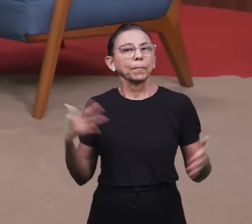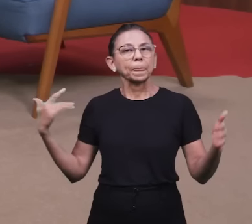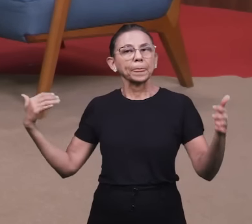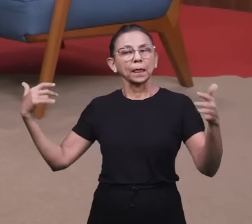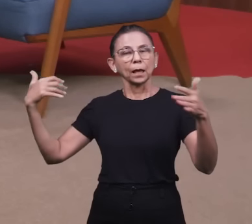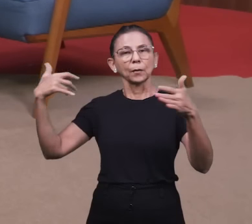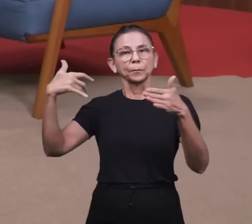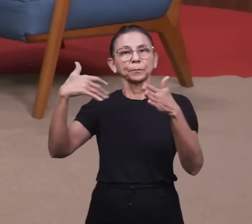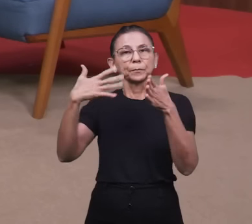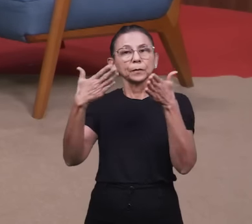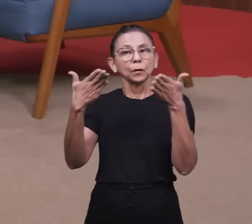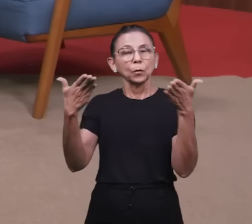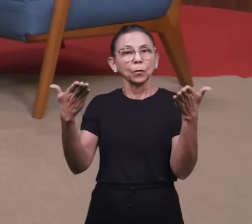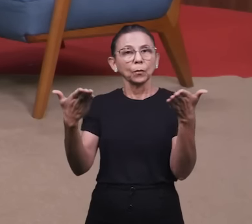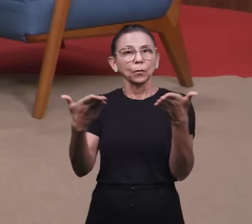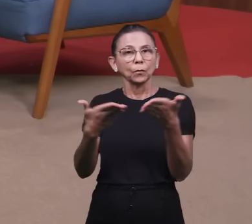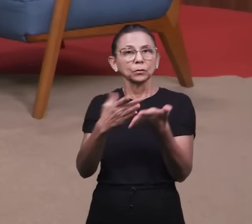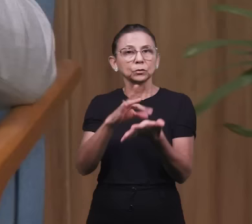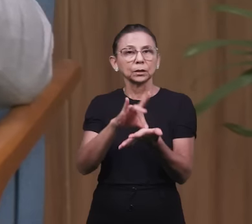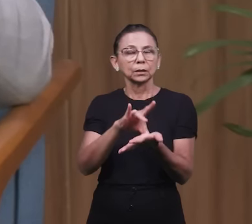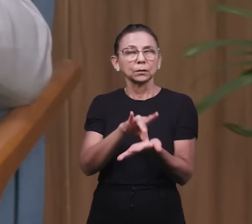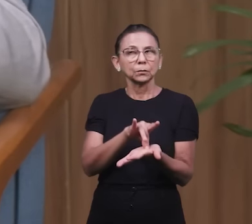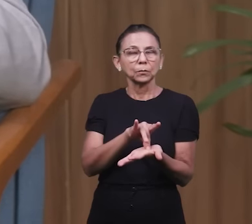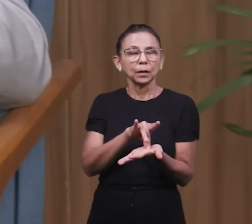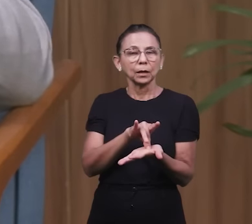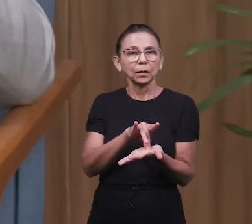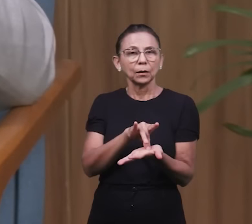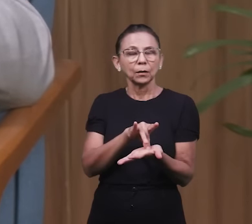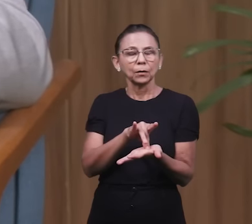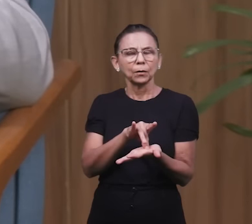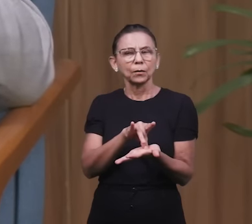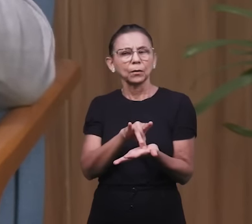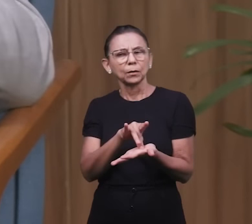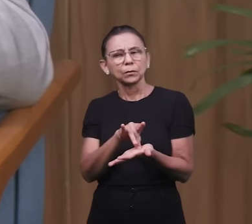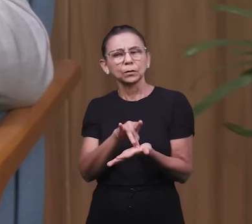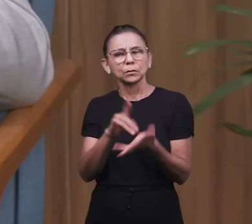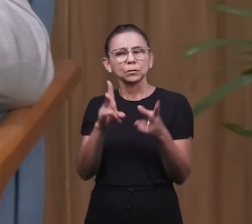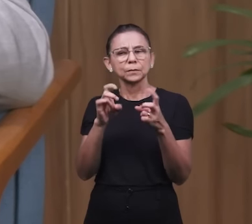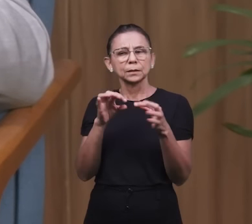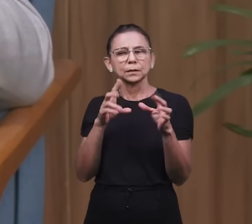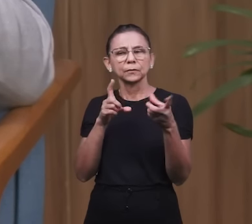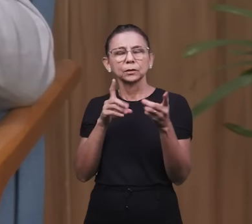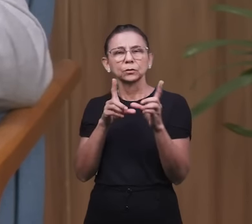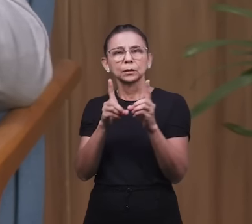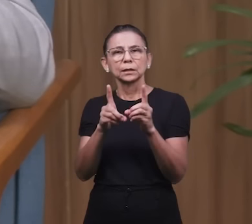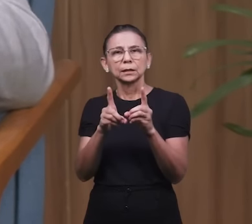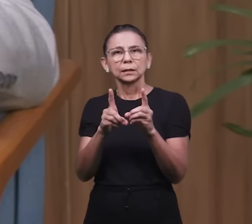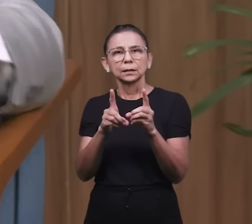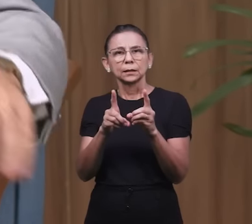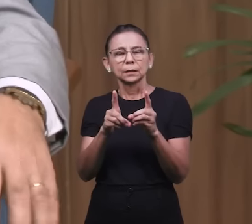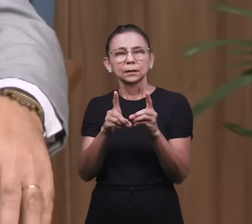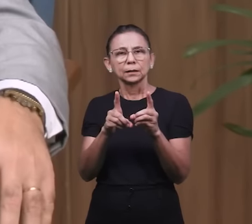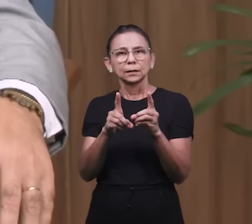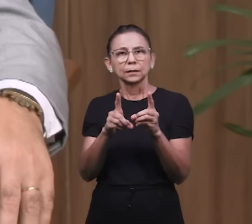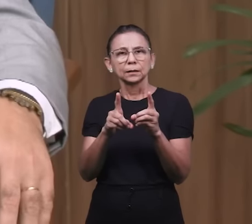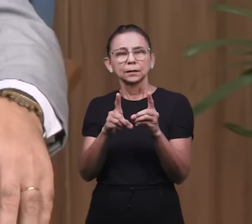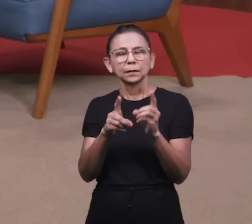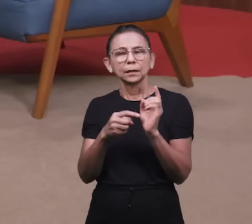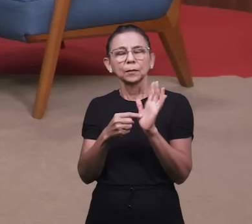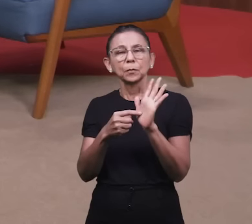na realidade do nosso tempo qual é a direção para qual a doutrina nos aponta